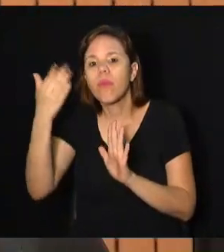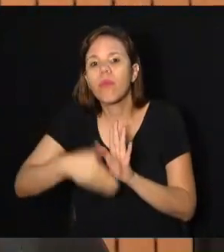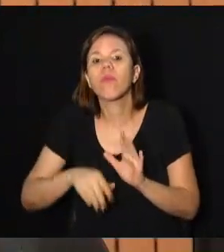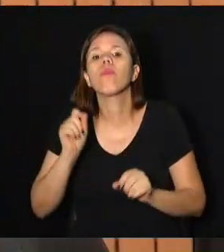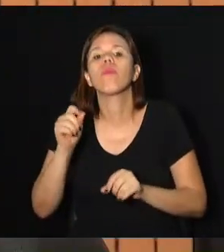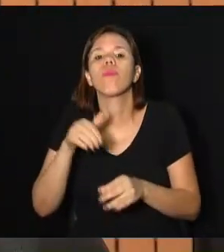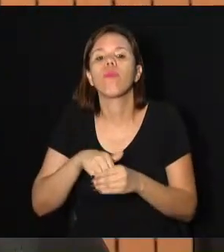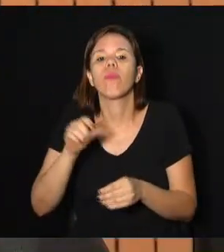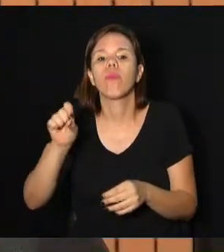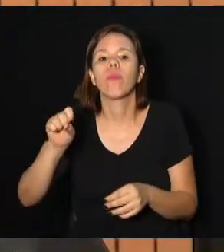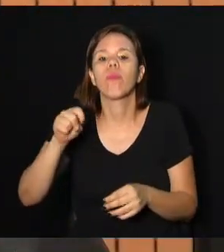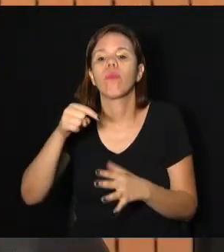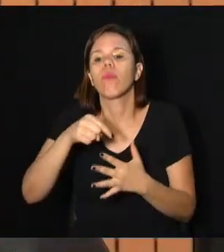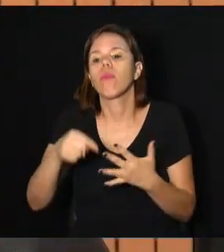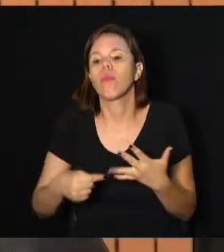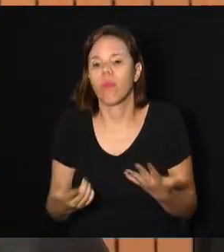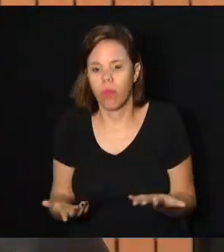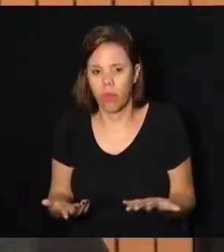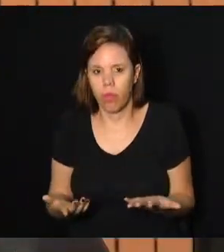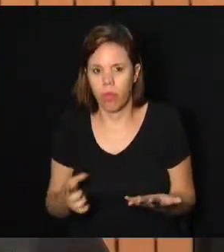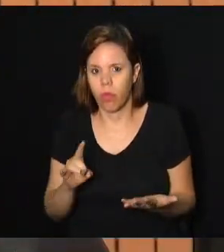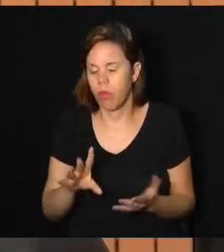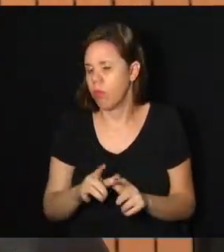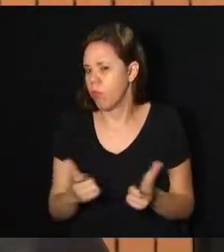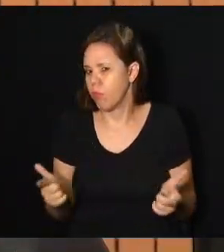maioria apenas, mas é